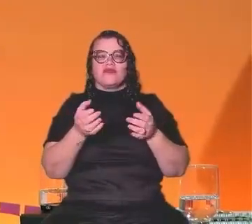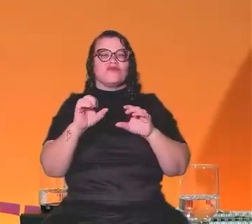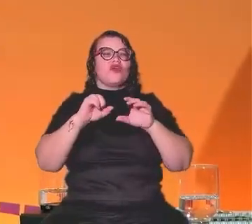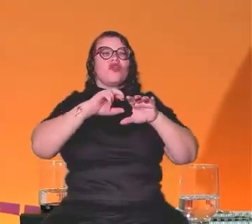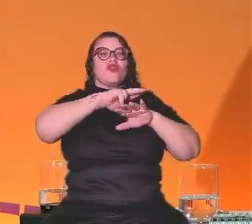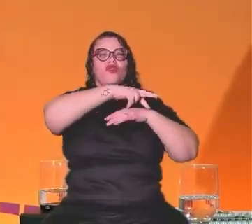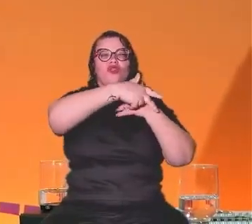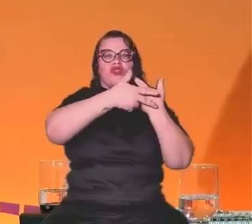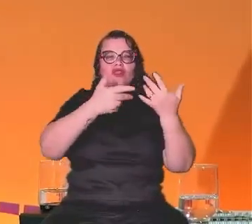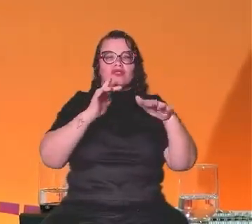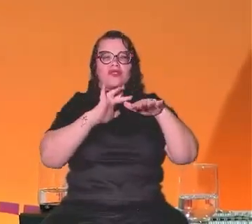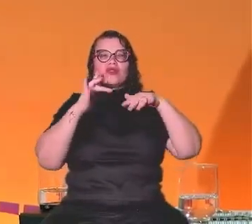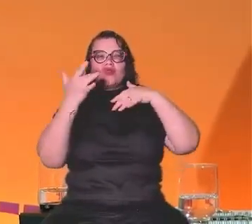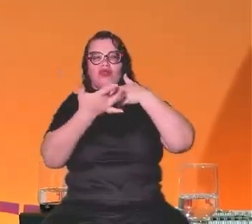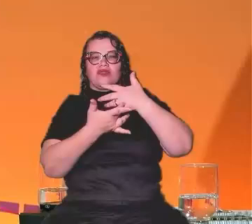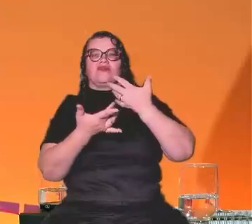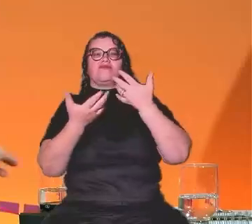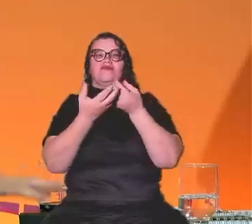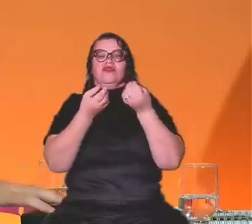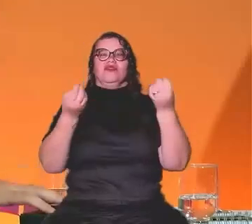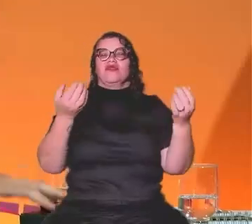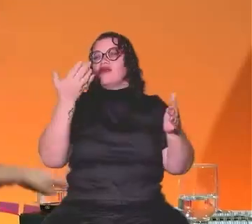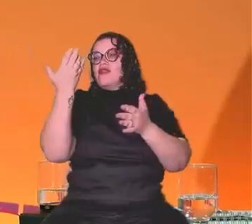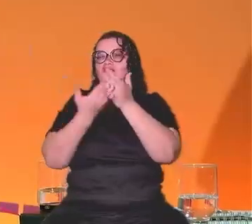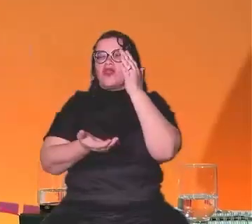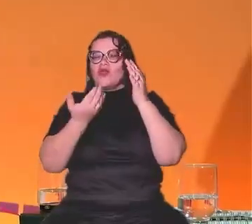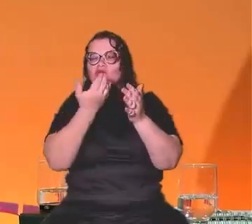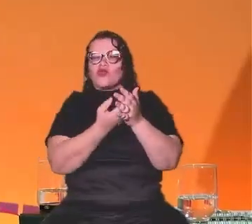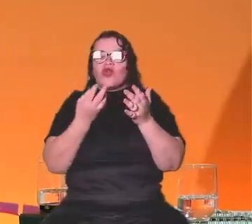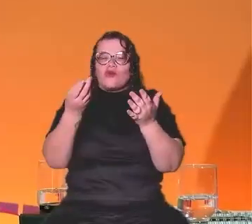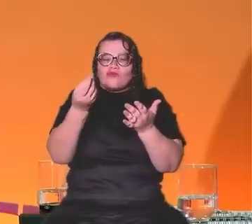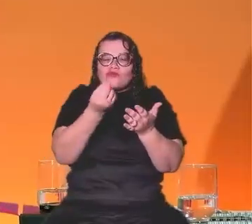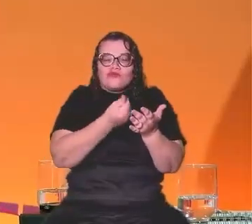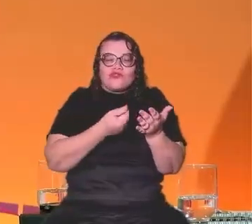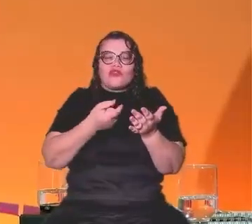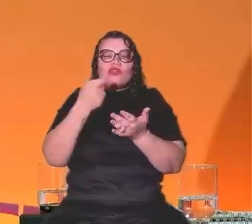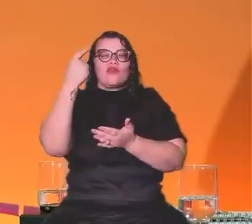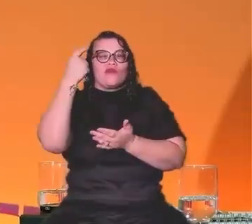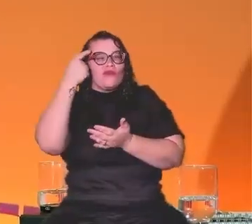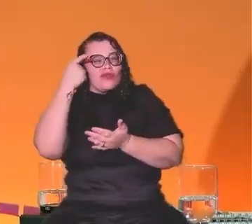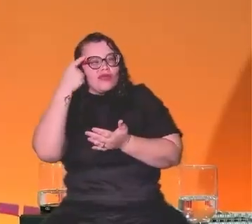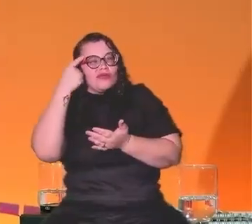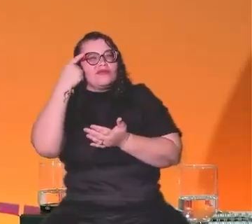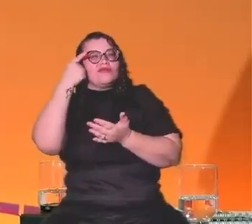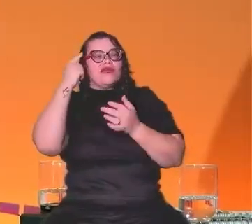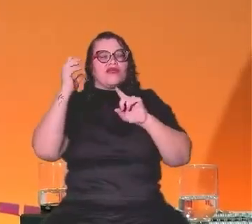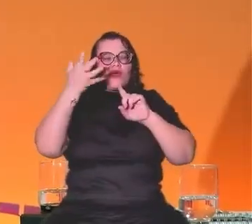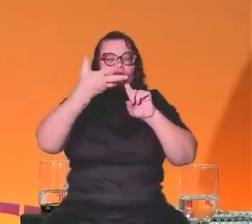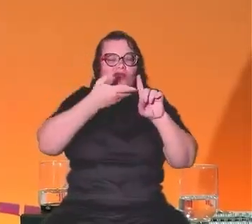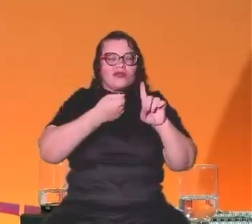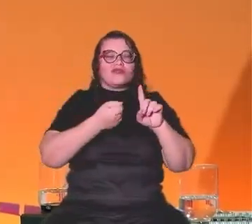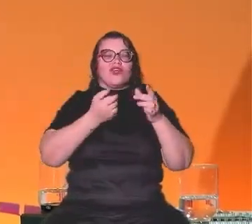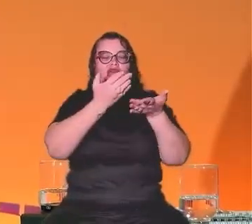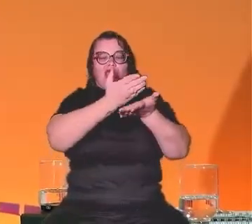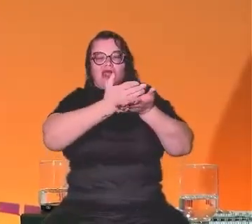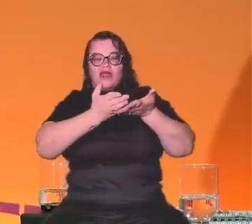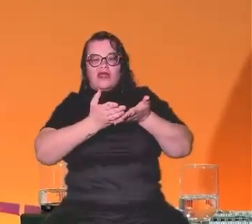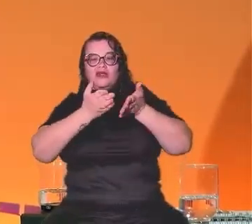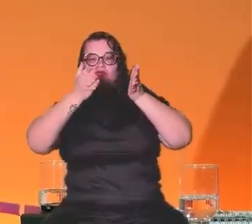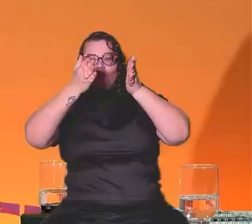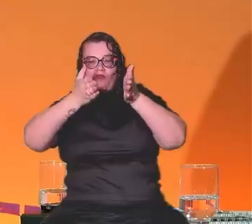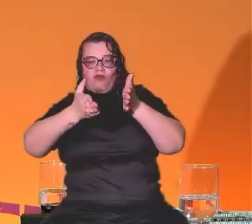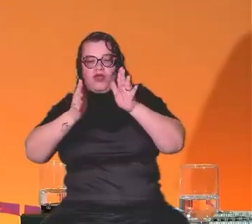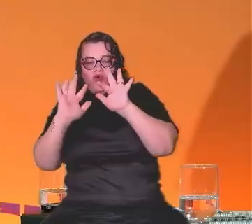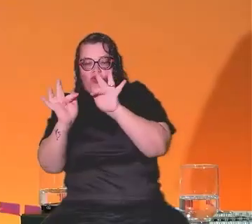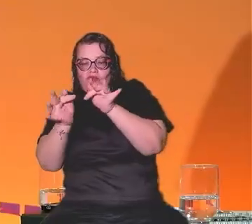né? Que se perdeu essa coisa da obra em si, de uma obra pensada pelo artista, com início, meio e fim, né? Isso, e escutar no